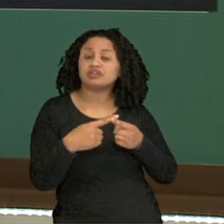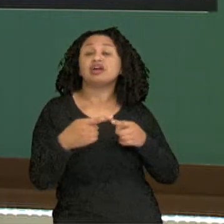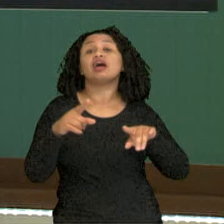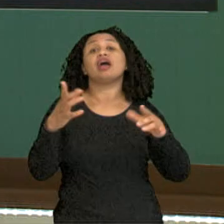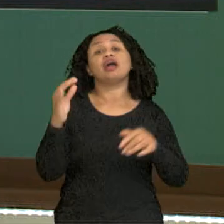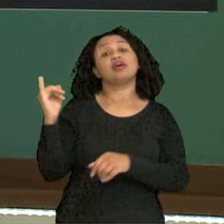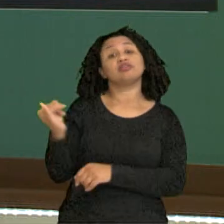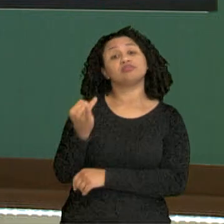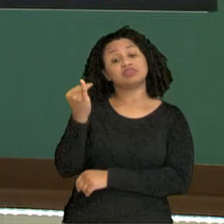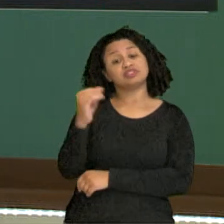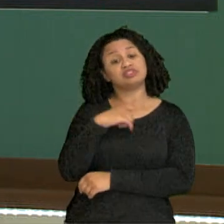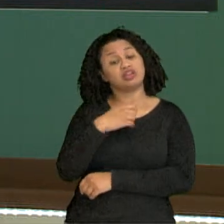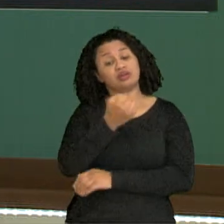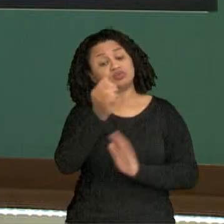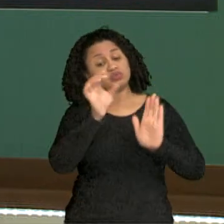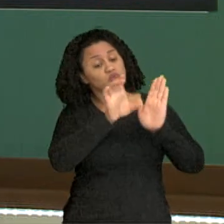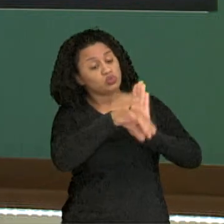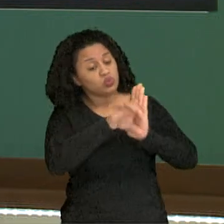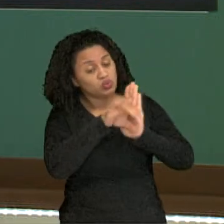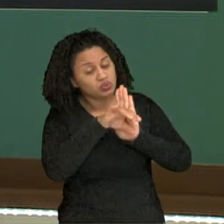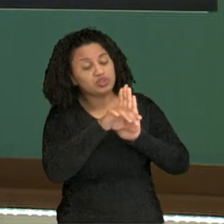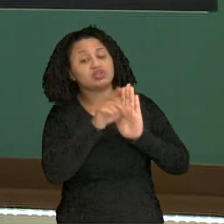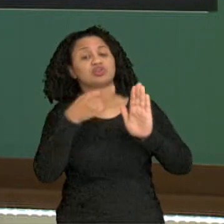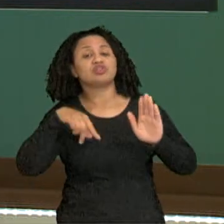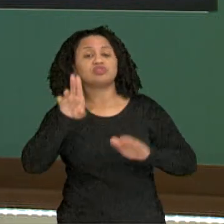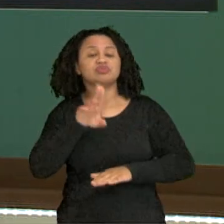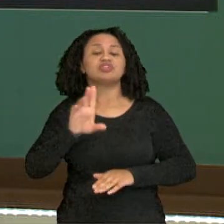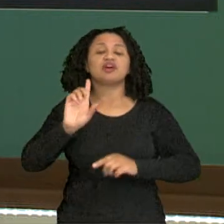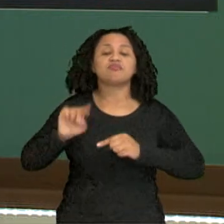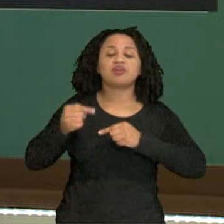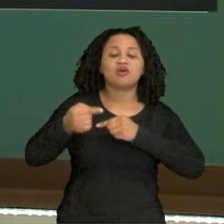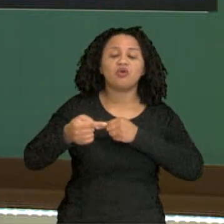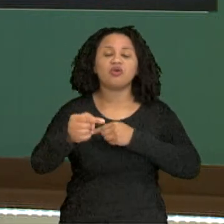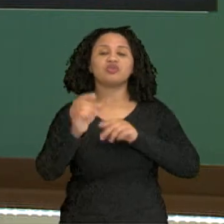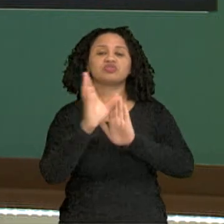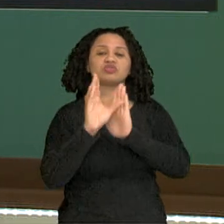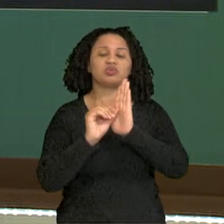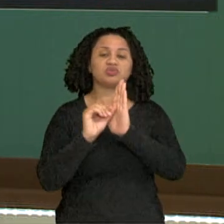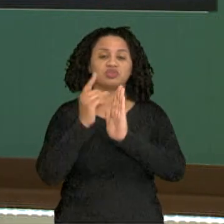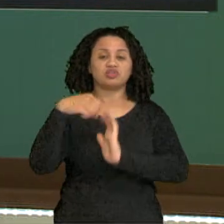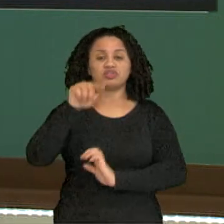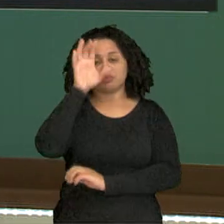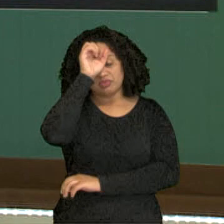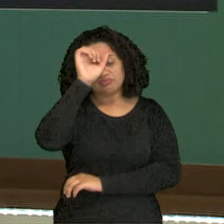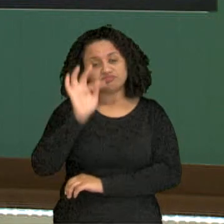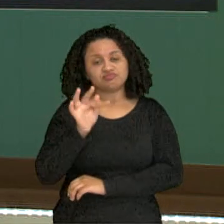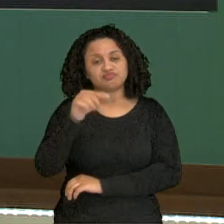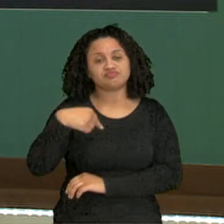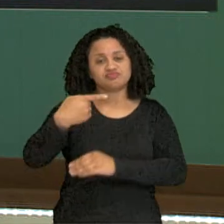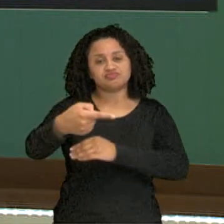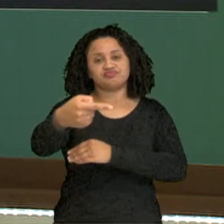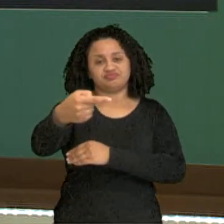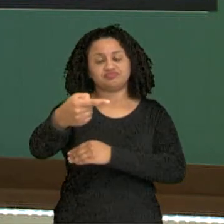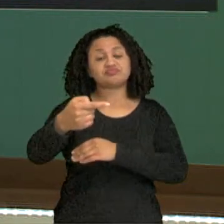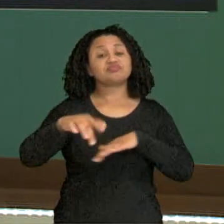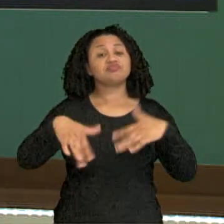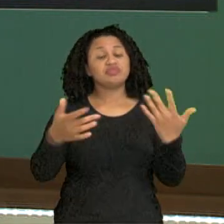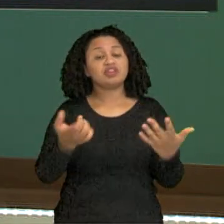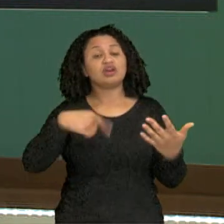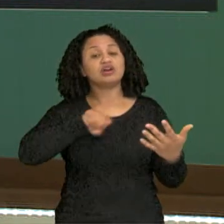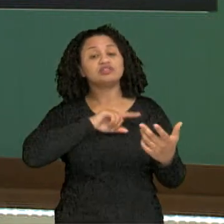porque alguns desses conceitos nós vamos usar para outros conteúdos que nós vamos aprender futuramente. Então, a gente tem